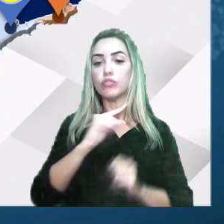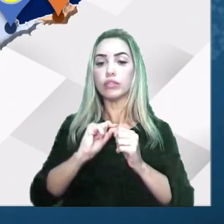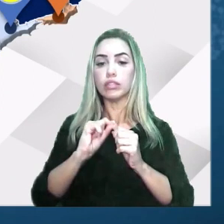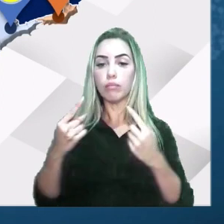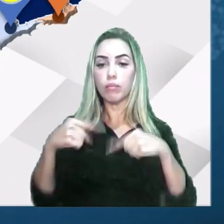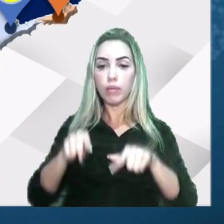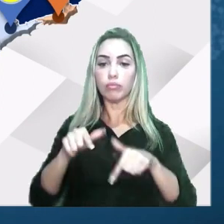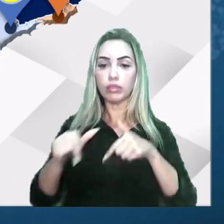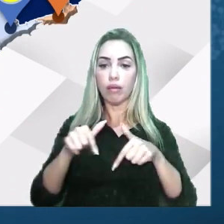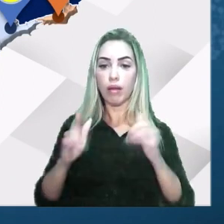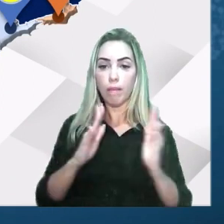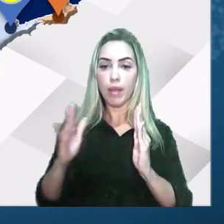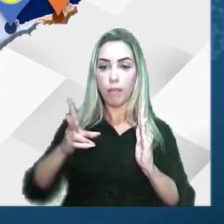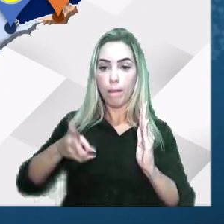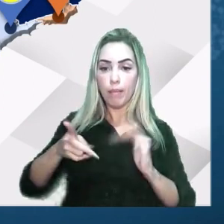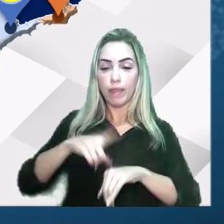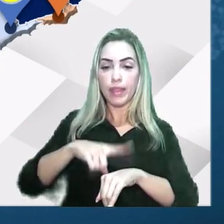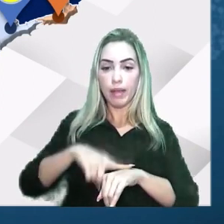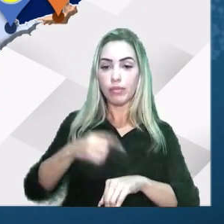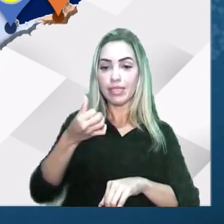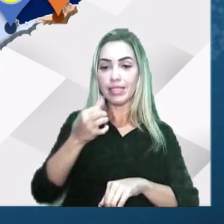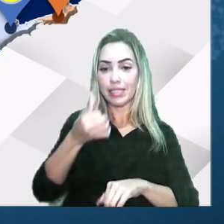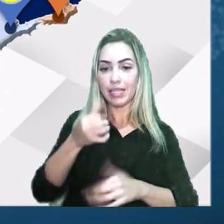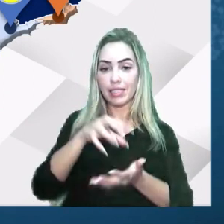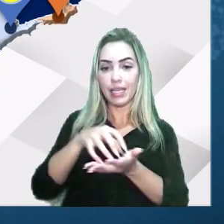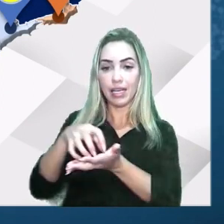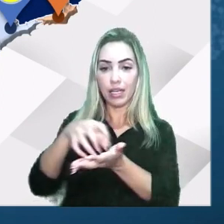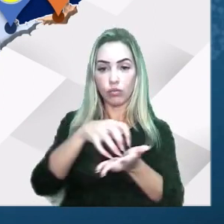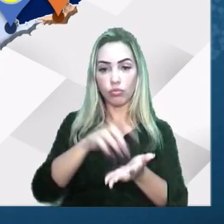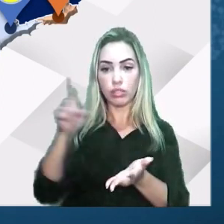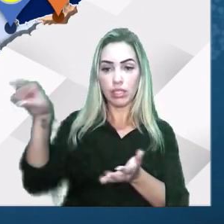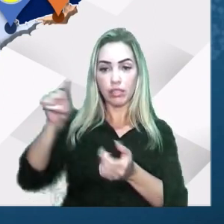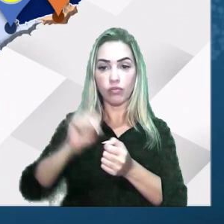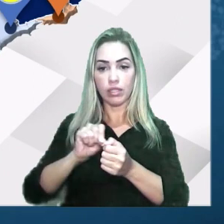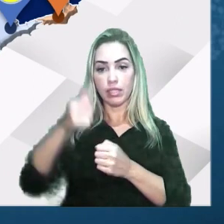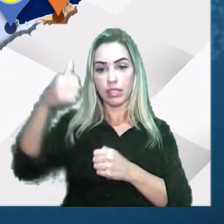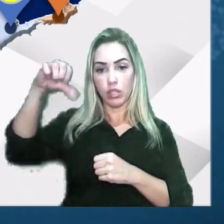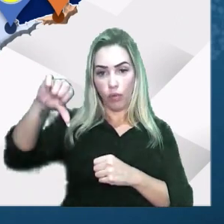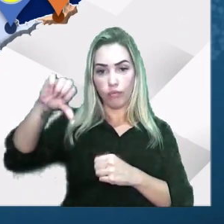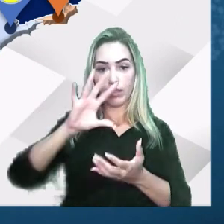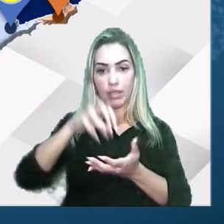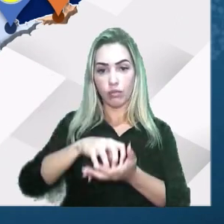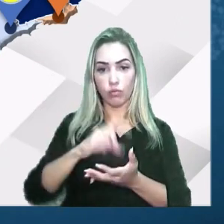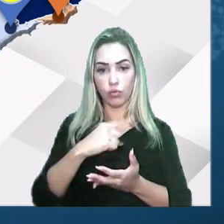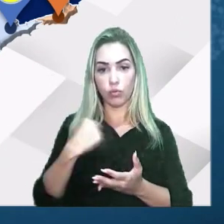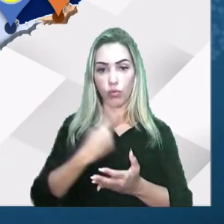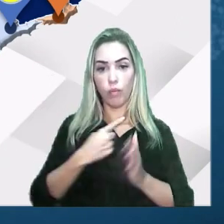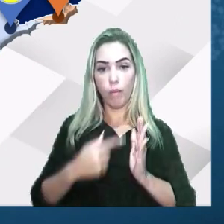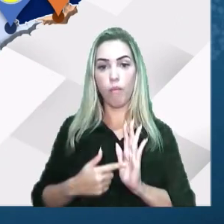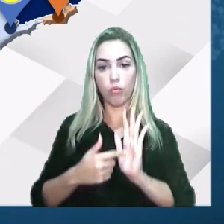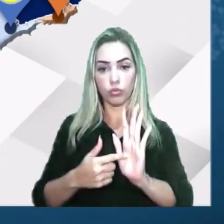mesmo período de tempo em 6 centros, enquanto eles fizeram em 19 centros. Ou seja, nós mostramos que